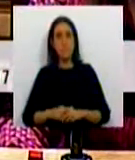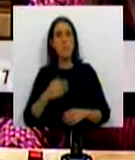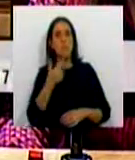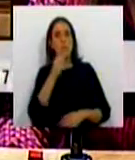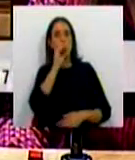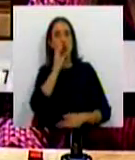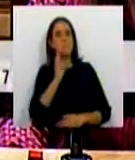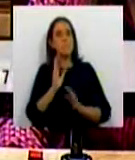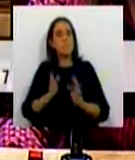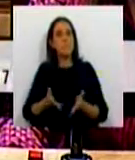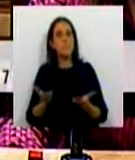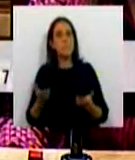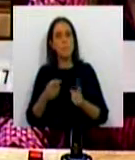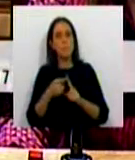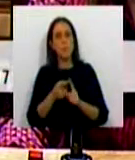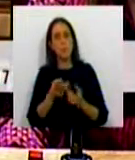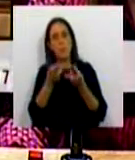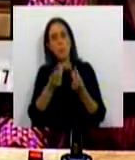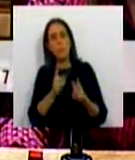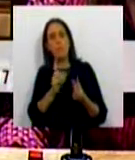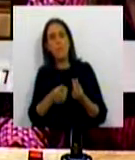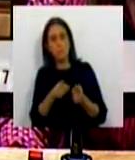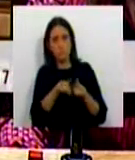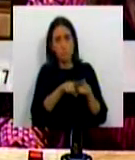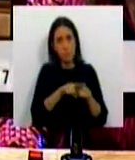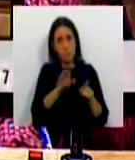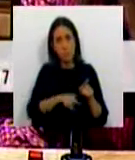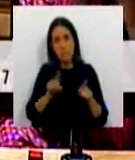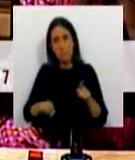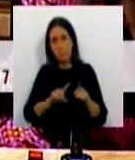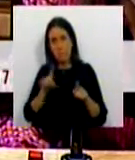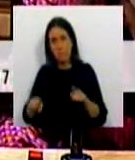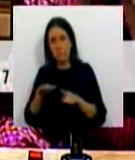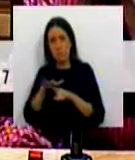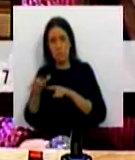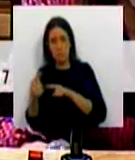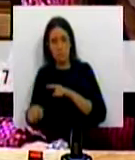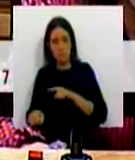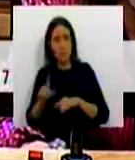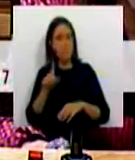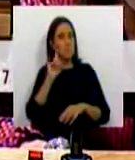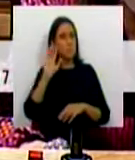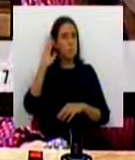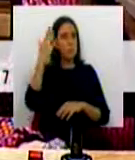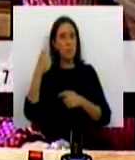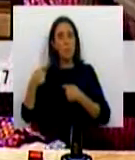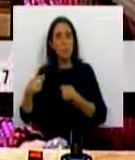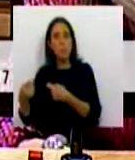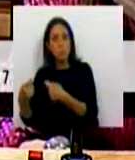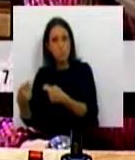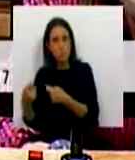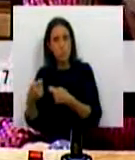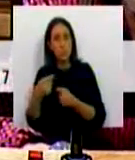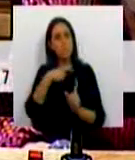entender o que é um orçamento com políticas invariantes, mas mais importante é perceber os custos e os benefícios